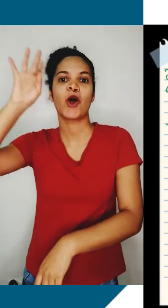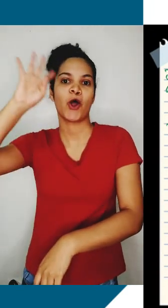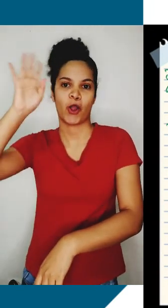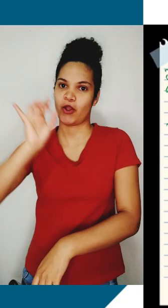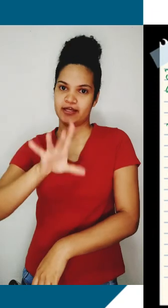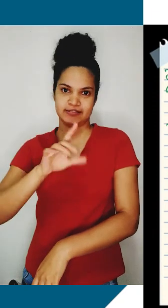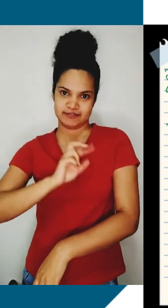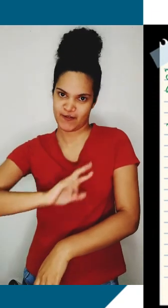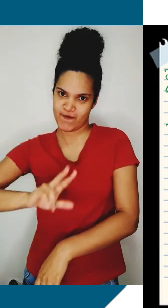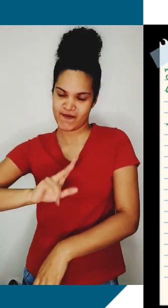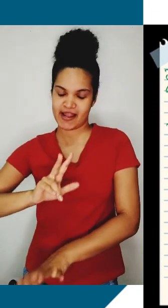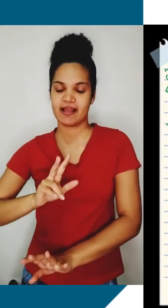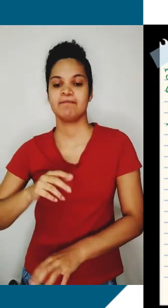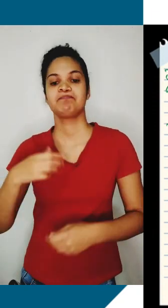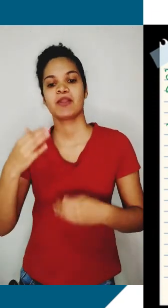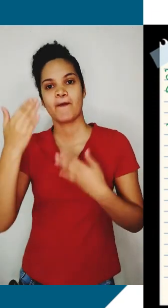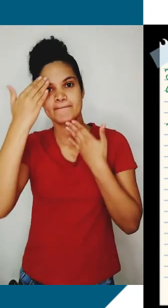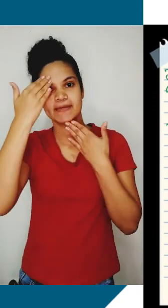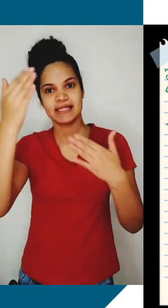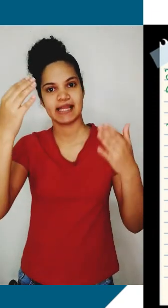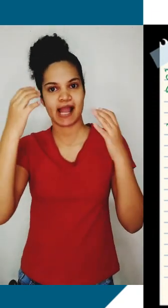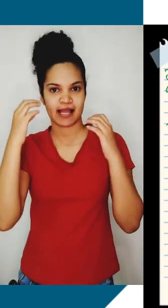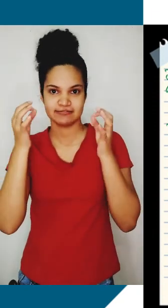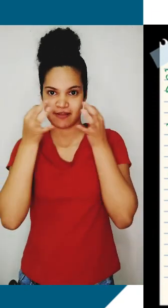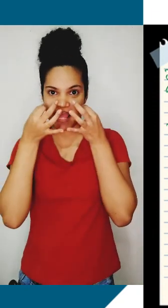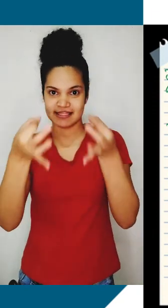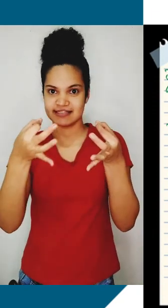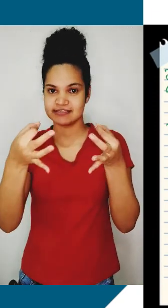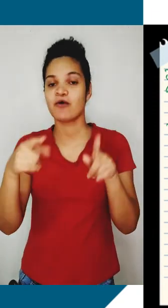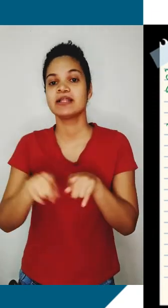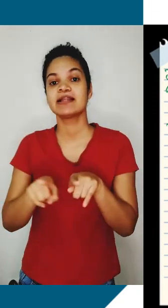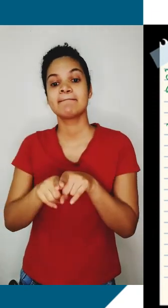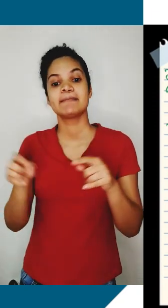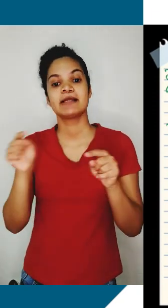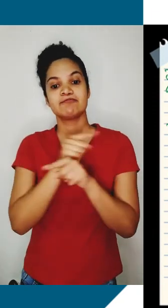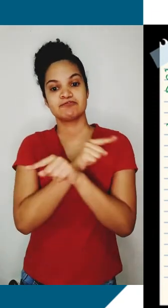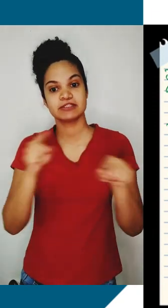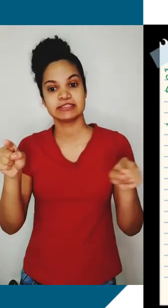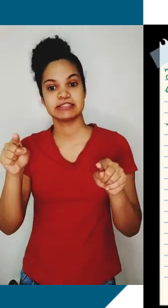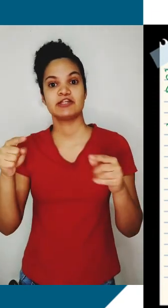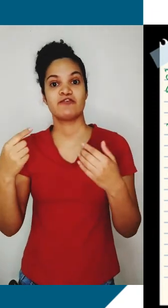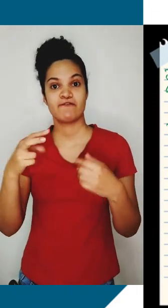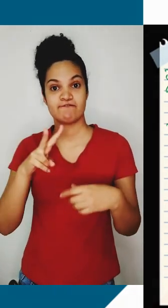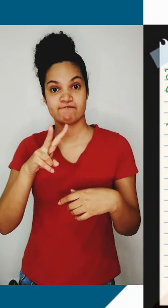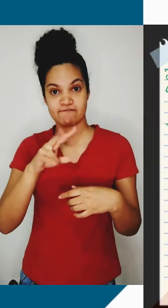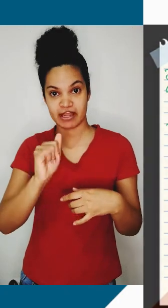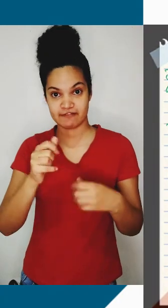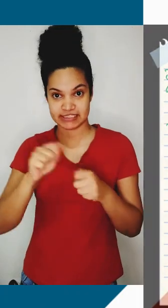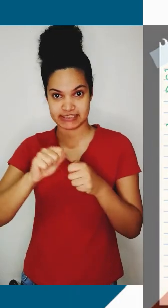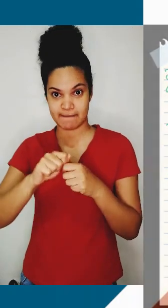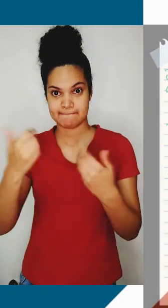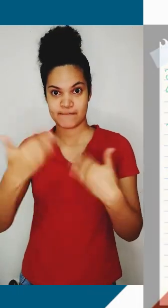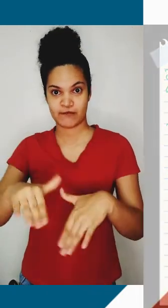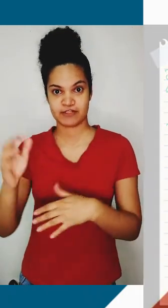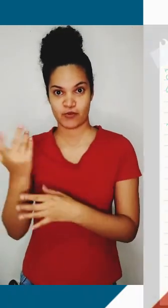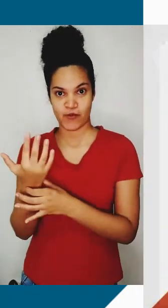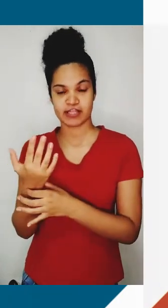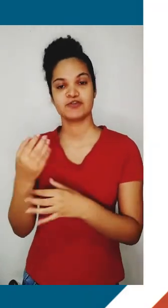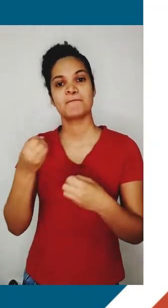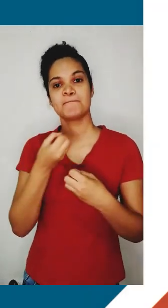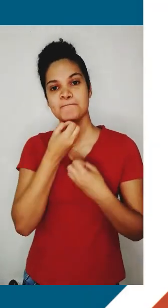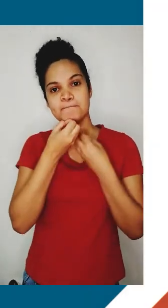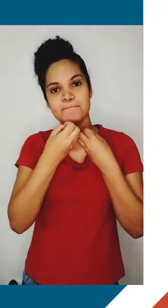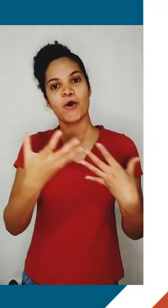preciso praticar. Muito obrigada pela sua atenção e para todos que vão fazer a prova da UERJ, uma boa prova. Até a próxima!